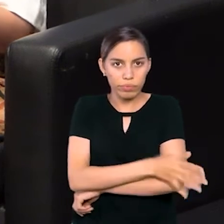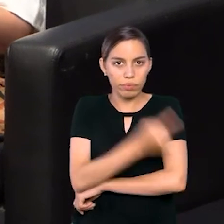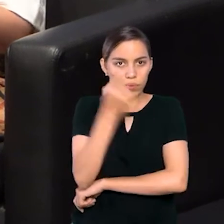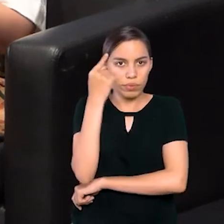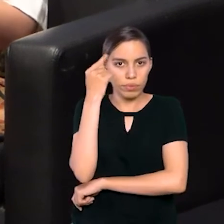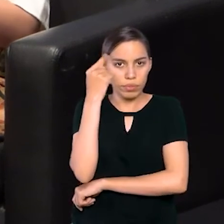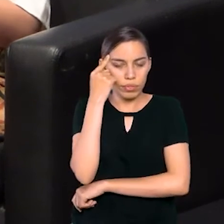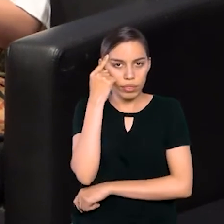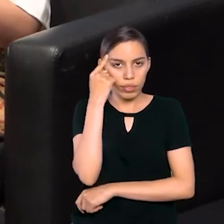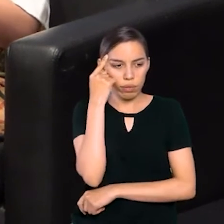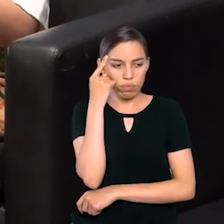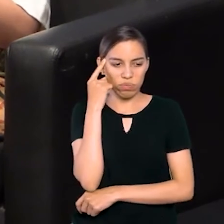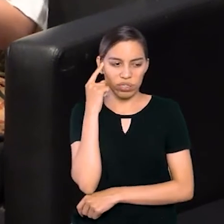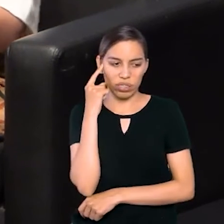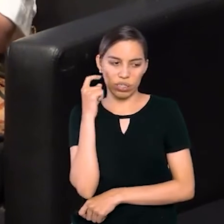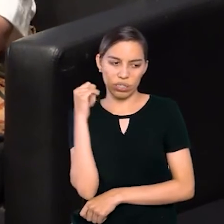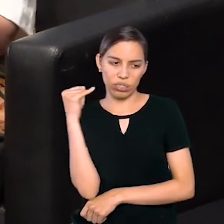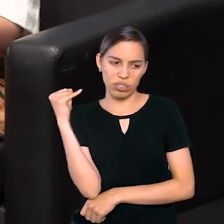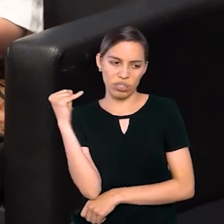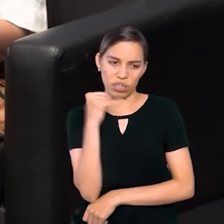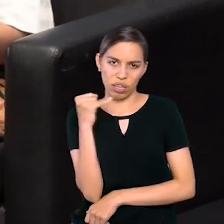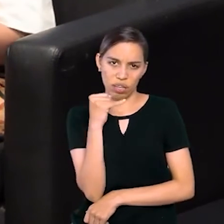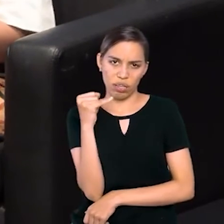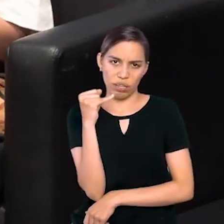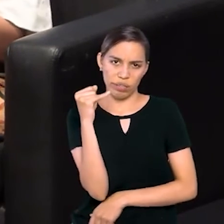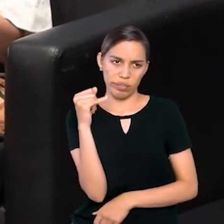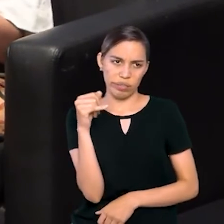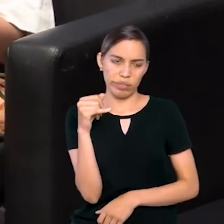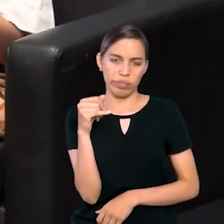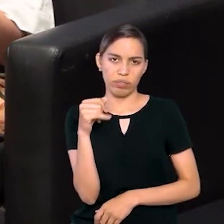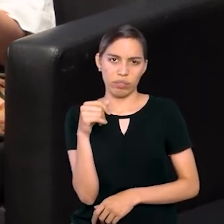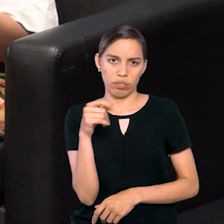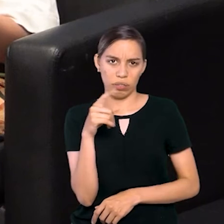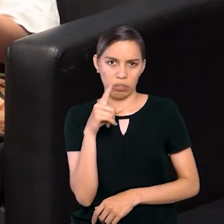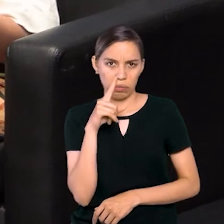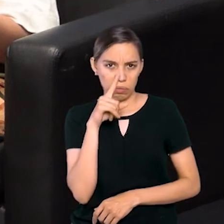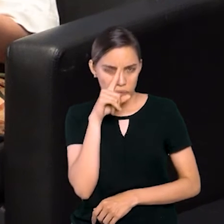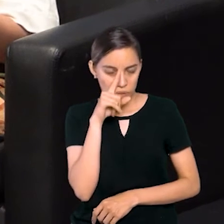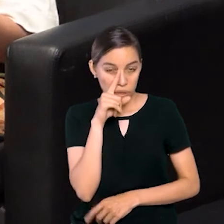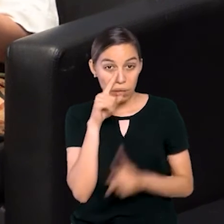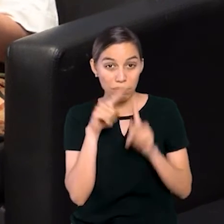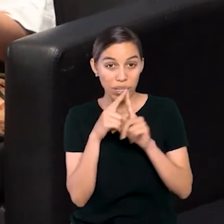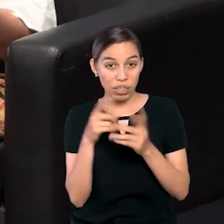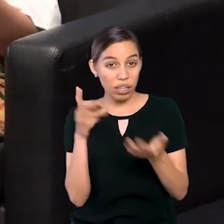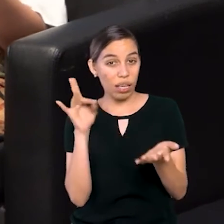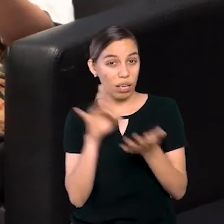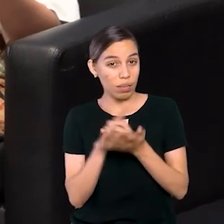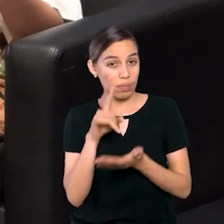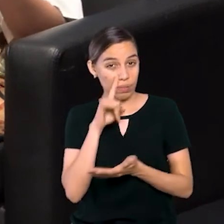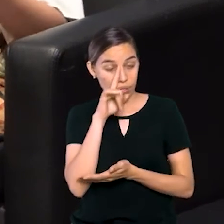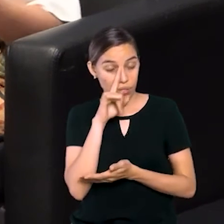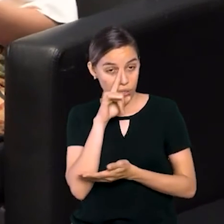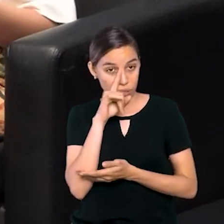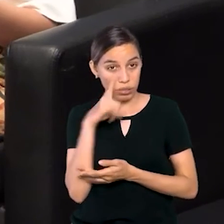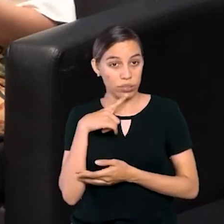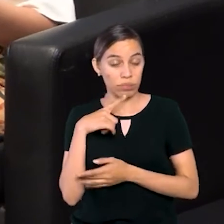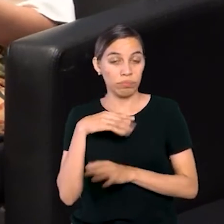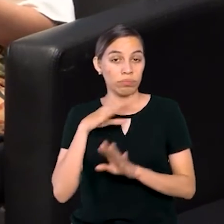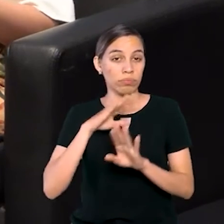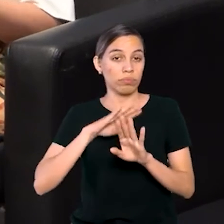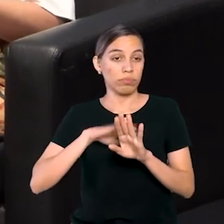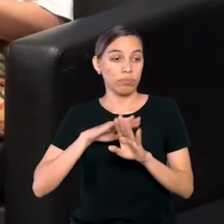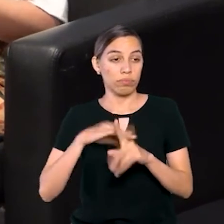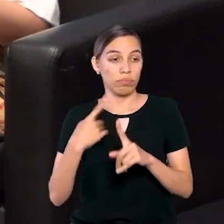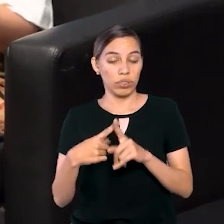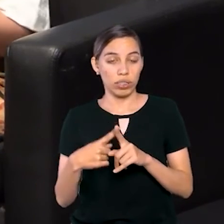vista negativo, né, daquilo que ele traz das violências. Mas essas violências só acontecem porque elas se espelham num privilégio,